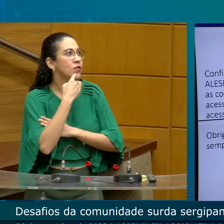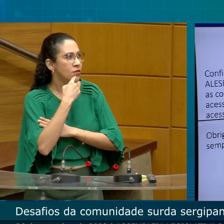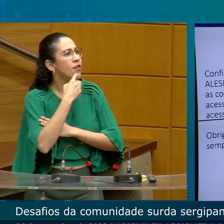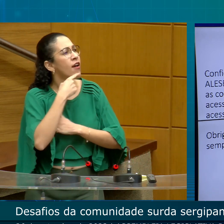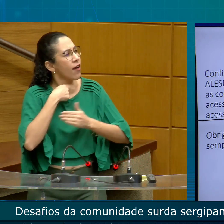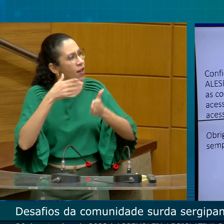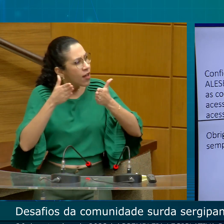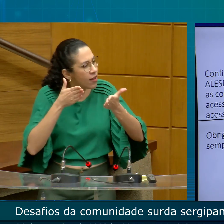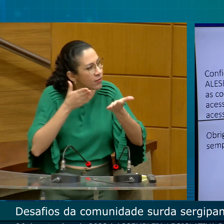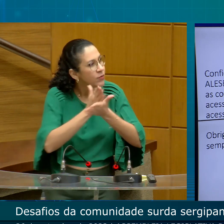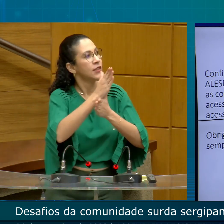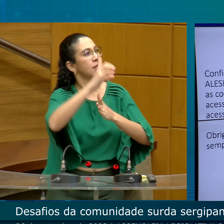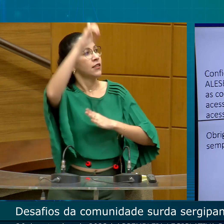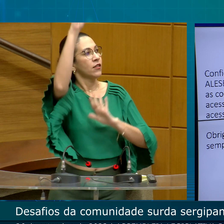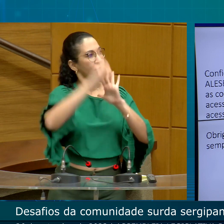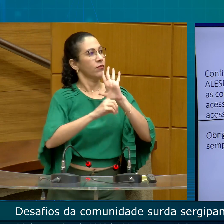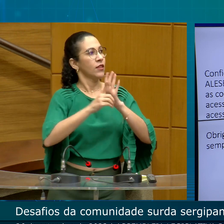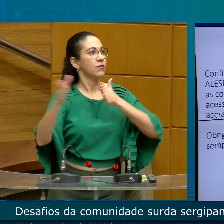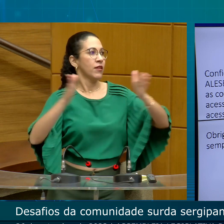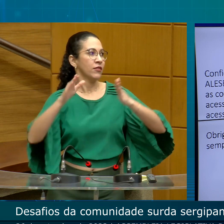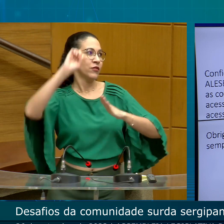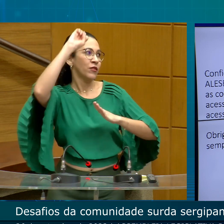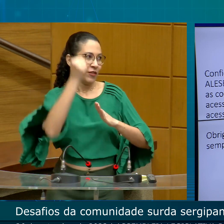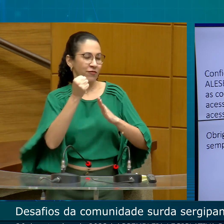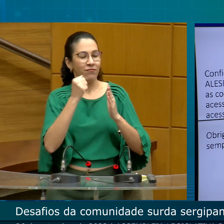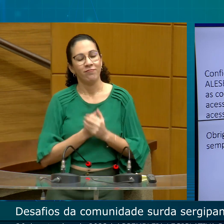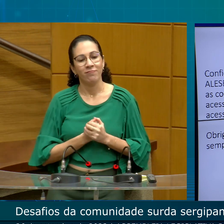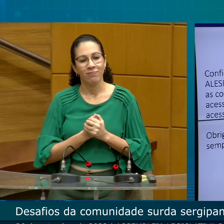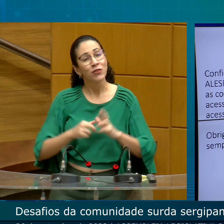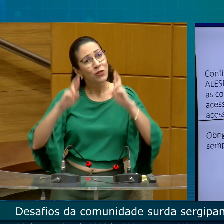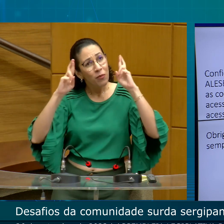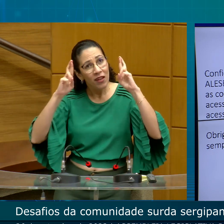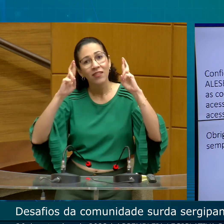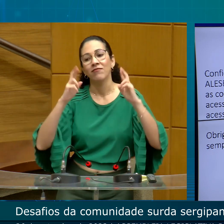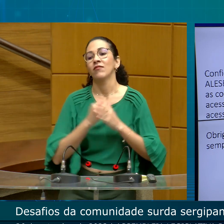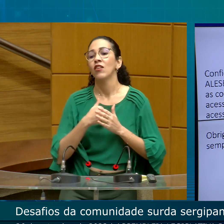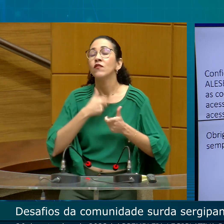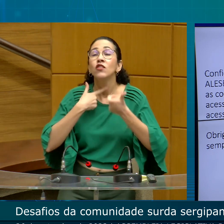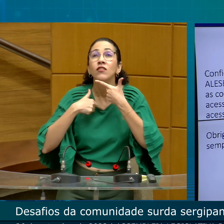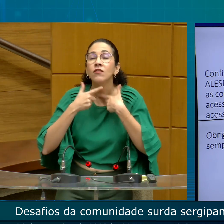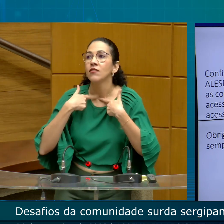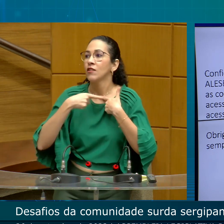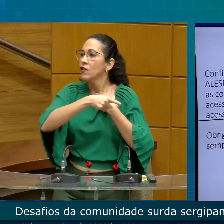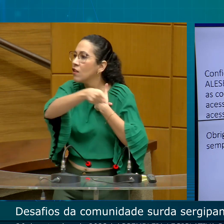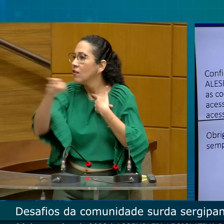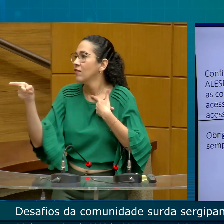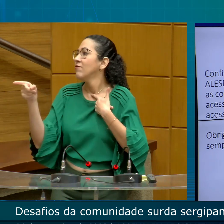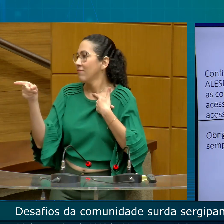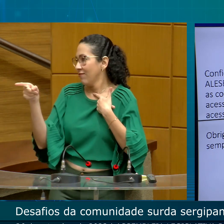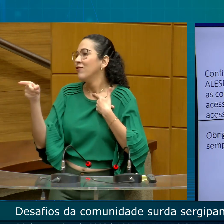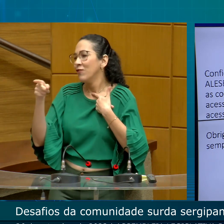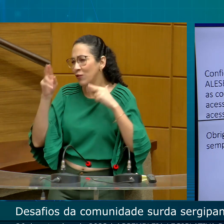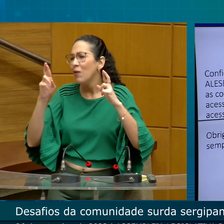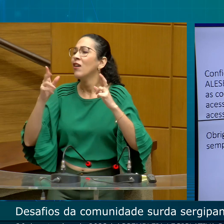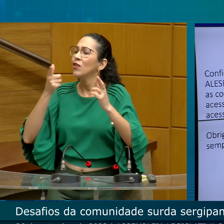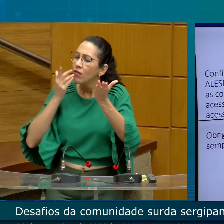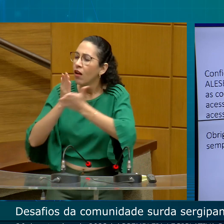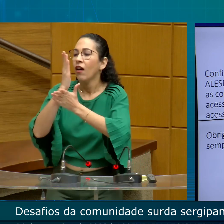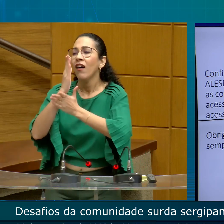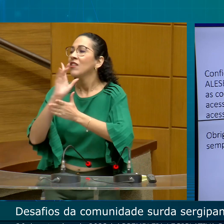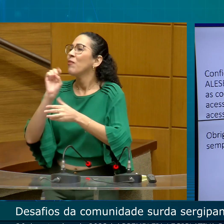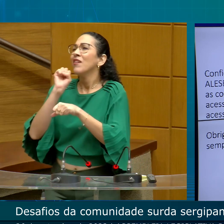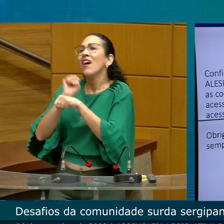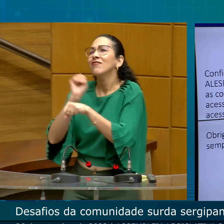para a comunidade surda e que nós consigamos, então, esse direito aqui em Sergipe. Torço para isso. Tenho muita vontade